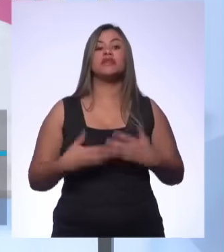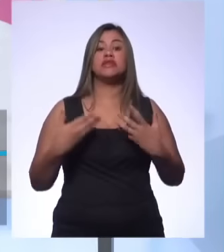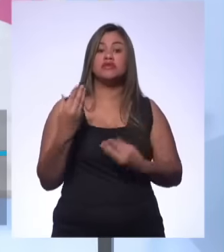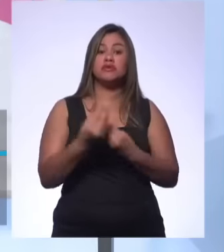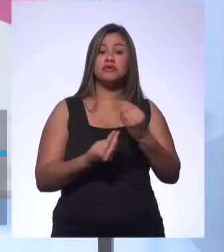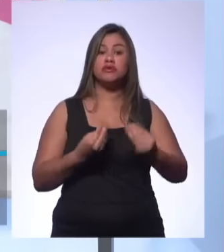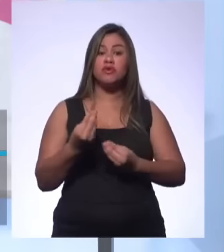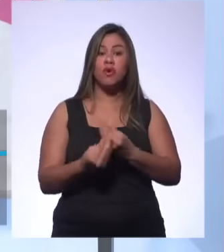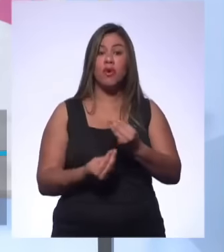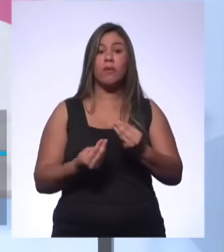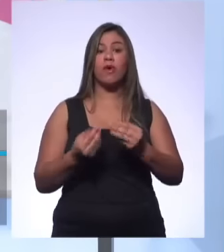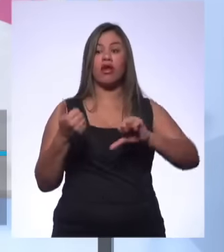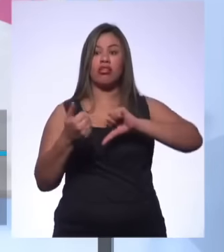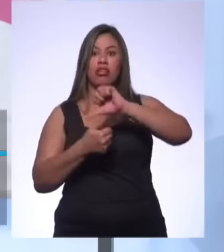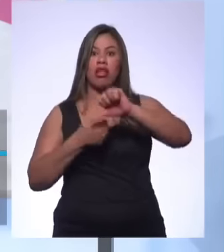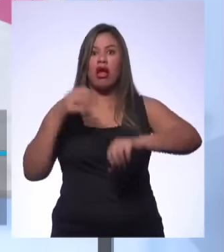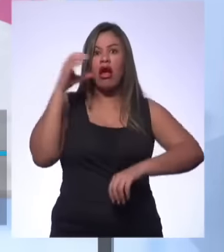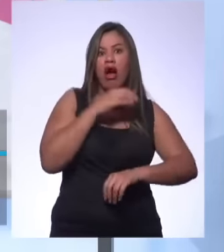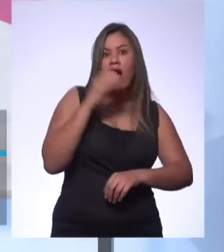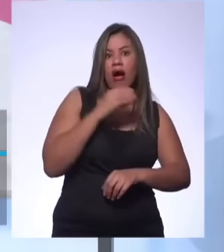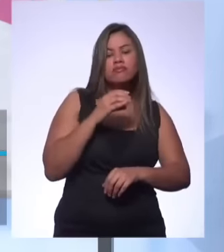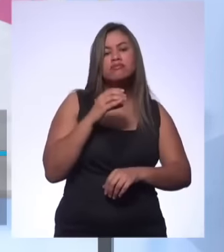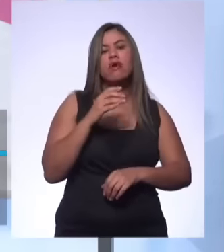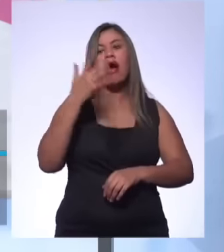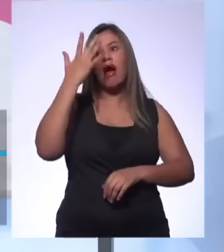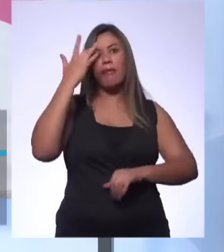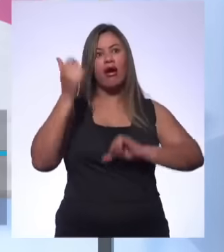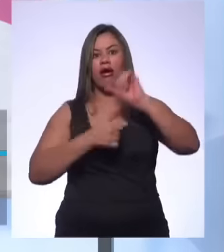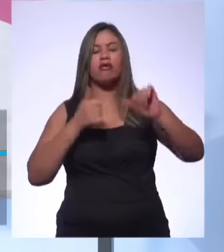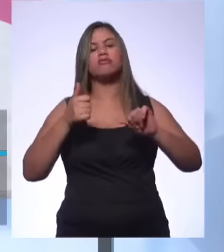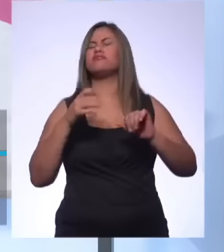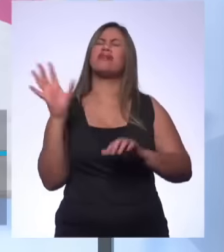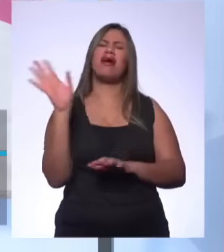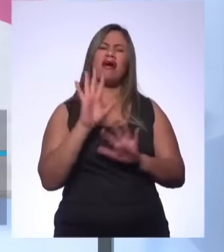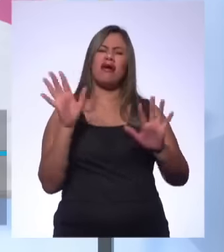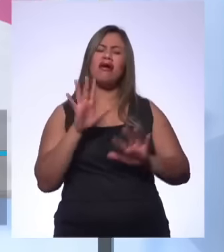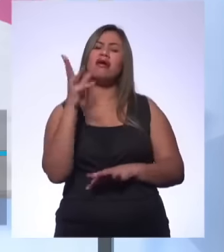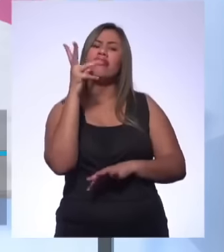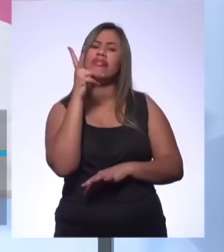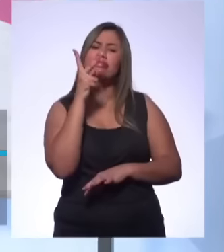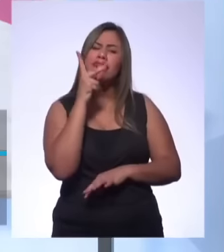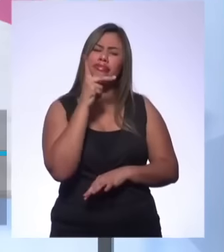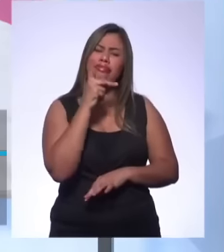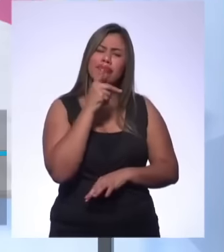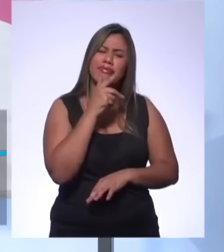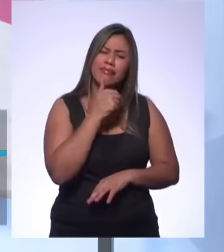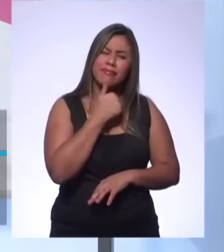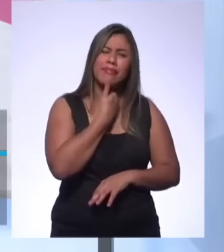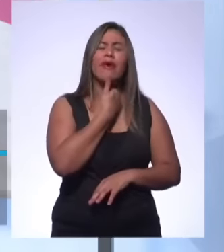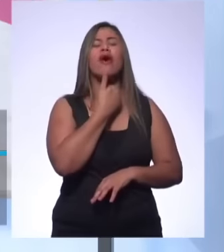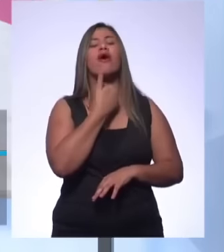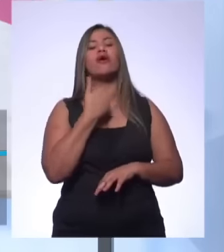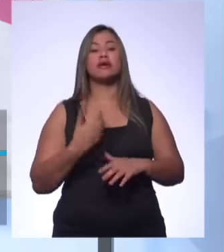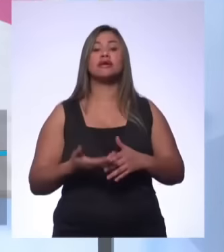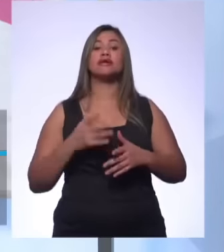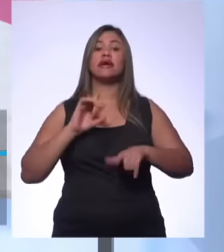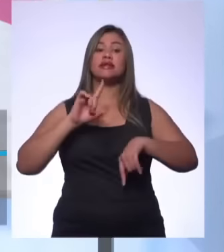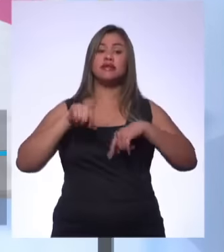transição ela não acontece de um dia para o outro, acontece aí durante um bom tempo e vários fatores vão